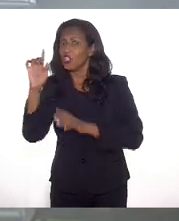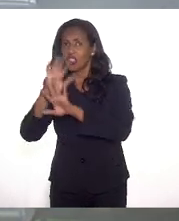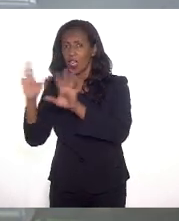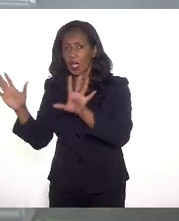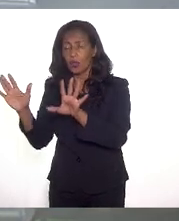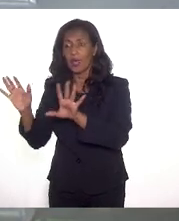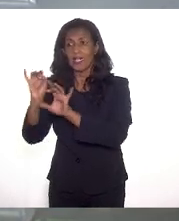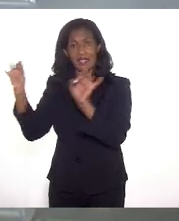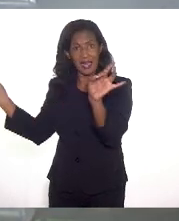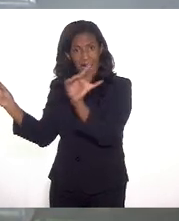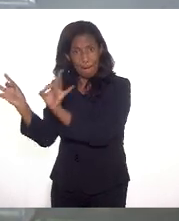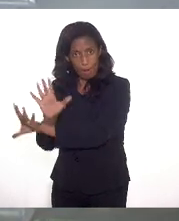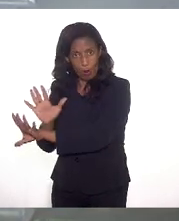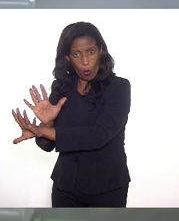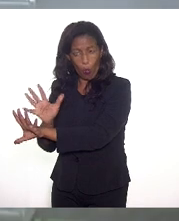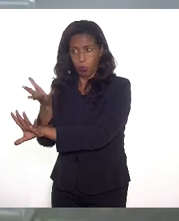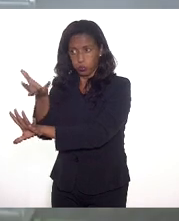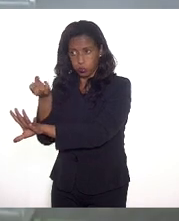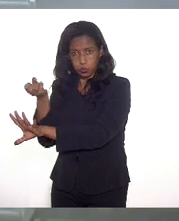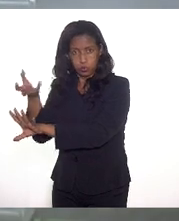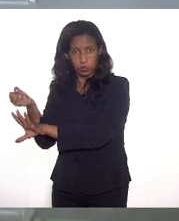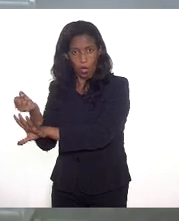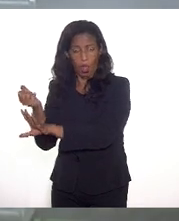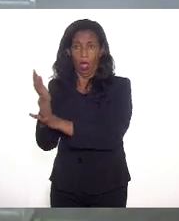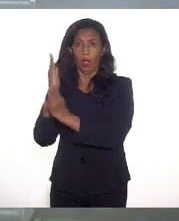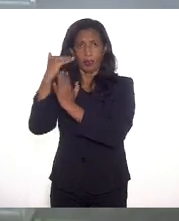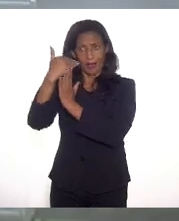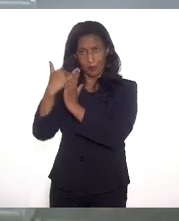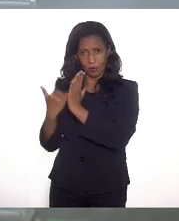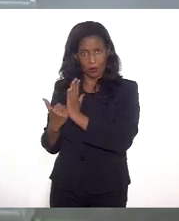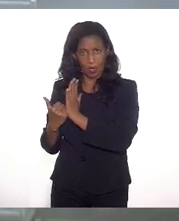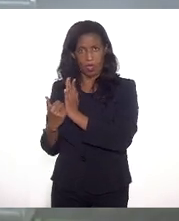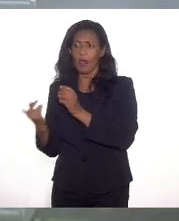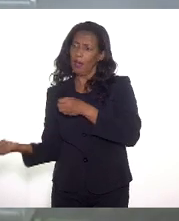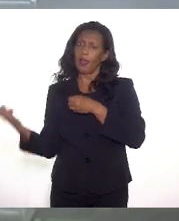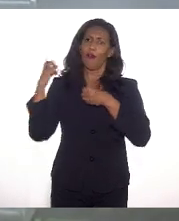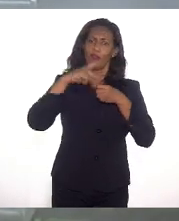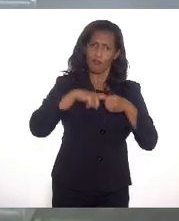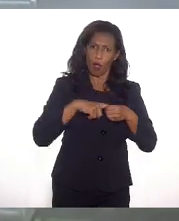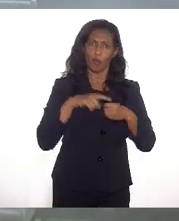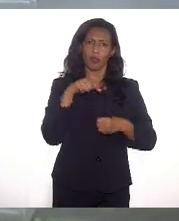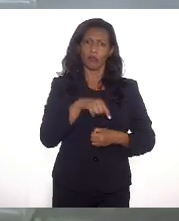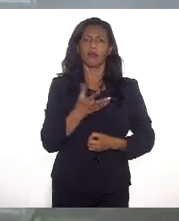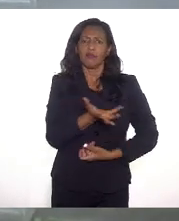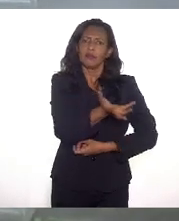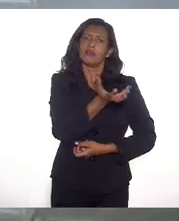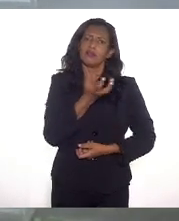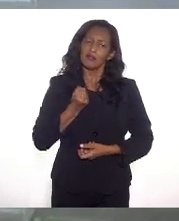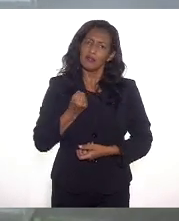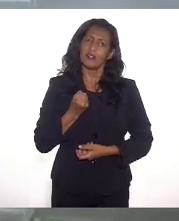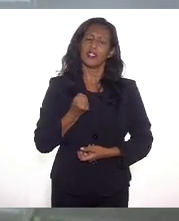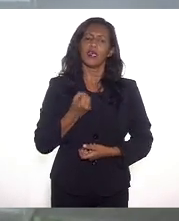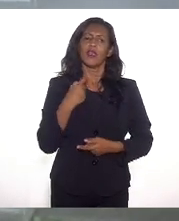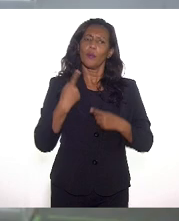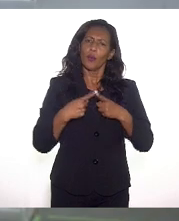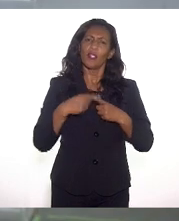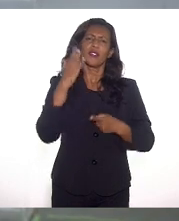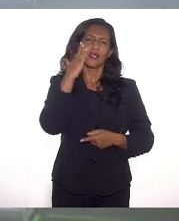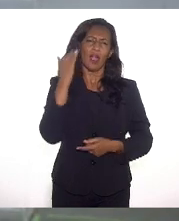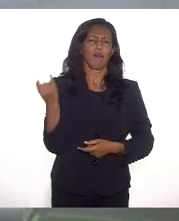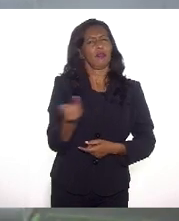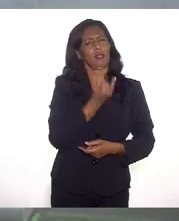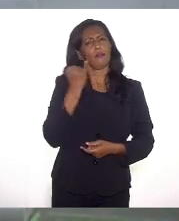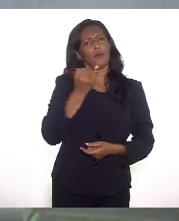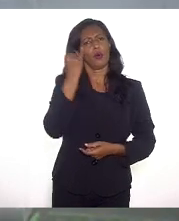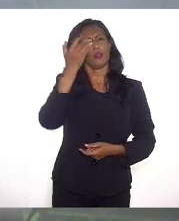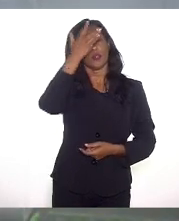para de receber, está dentro do perfil, ela volta a ter de direito, e a gente sabe o quanto é importante para aquela família que